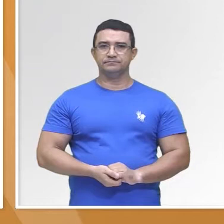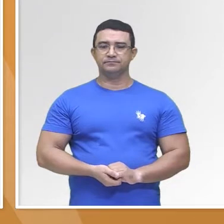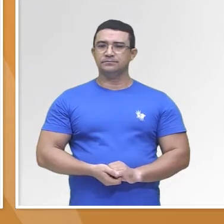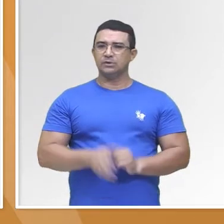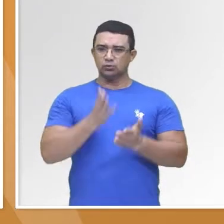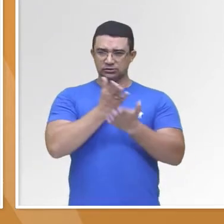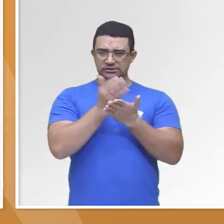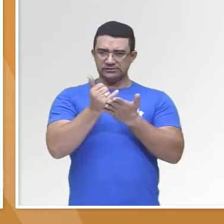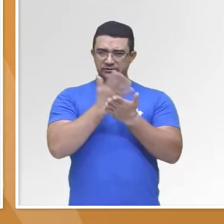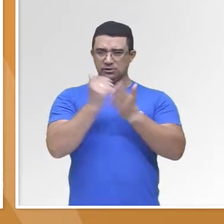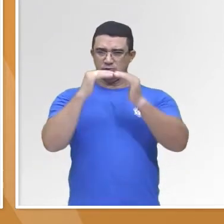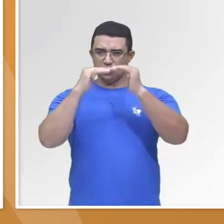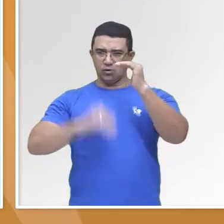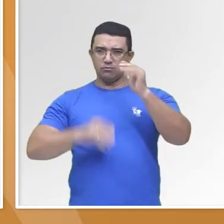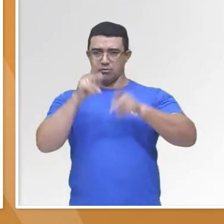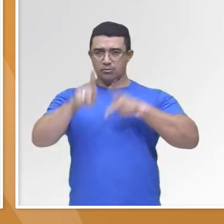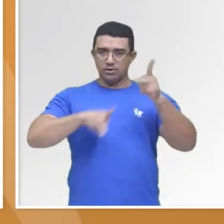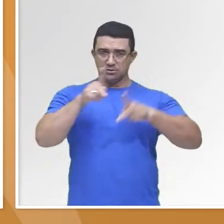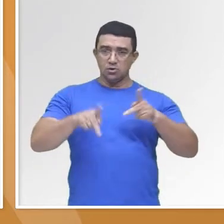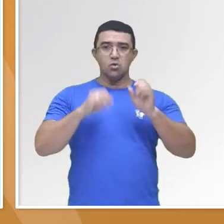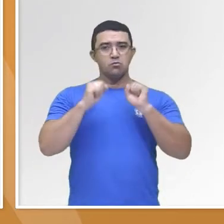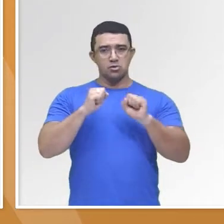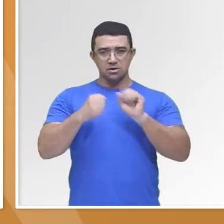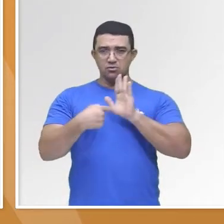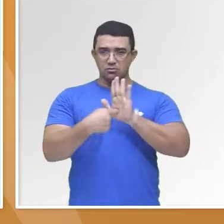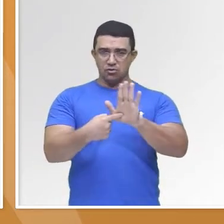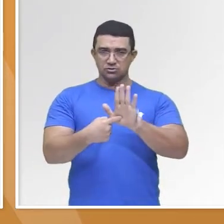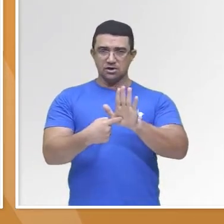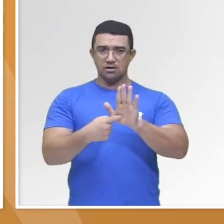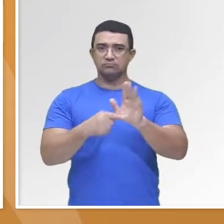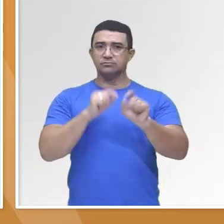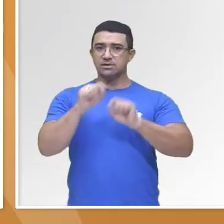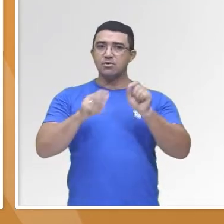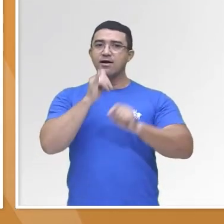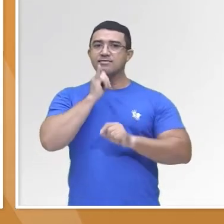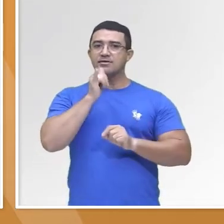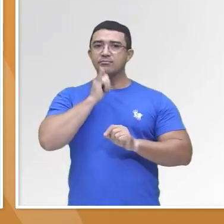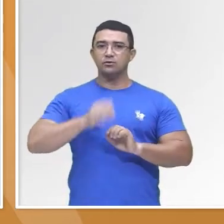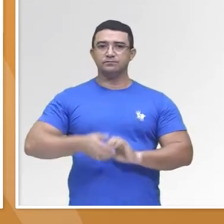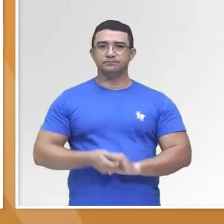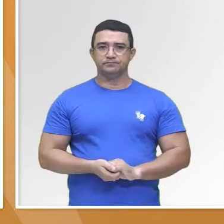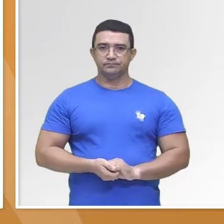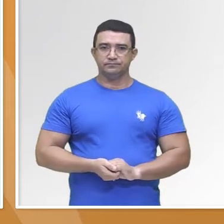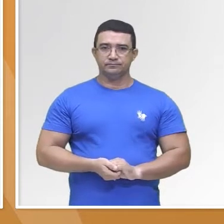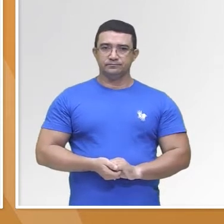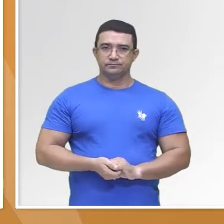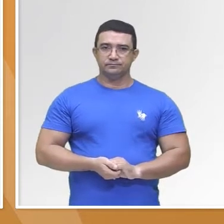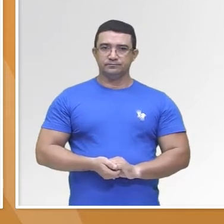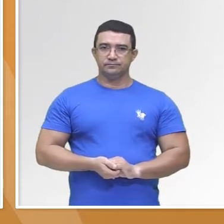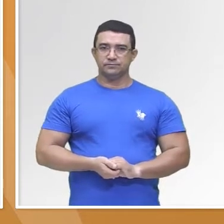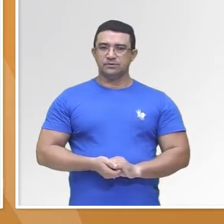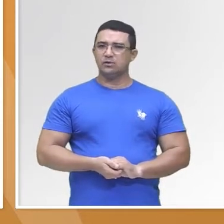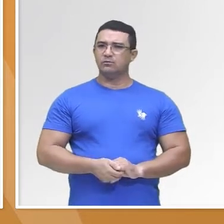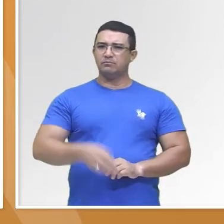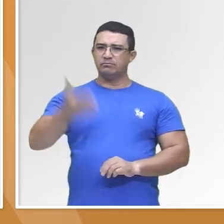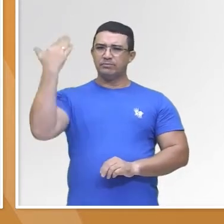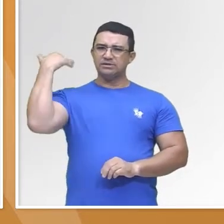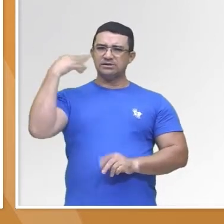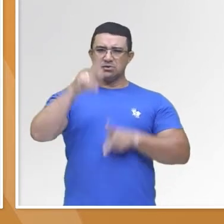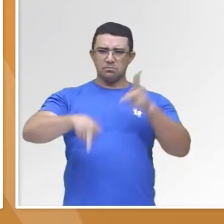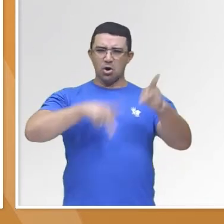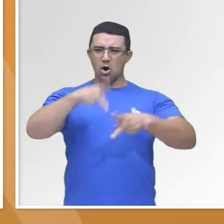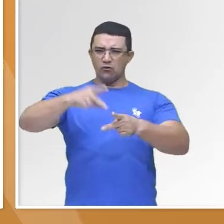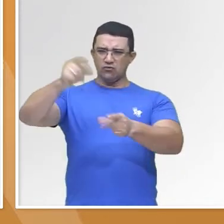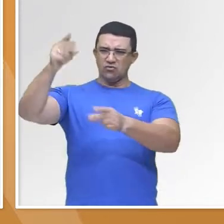distribuição desigual da população. Podemos citar, né, como exemplo, as civilizações milenares,